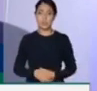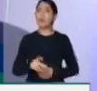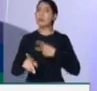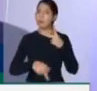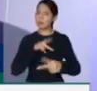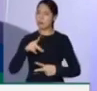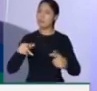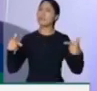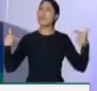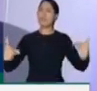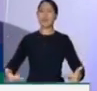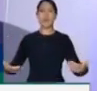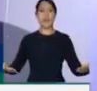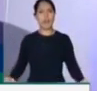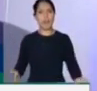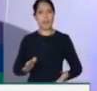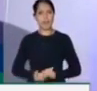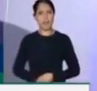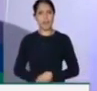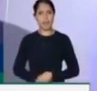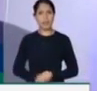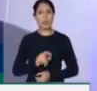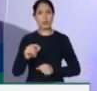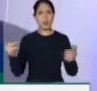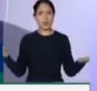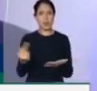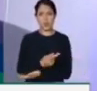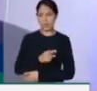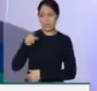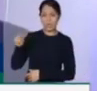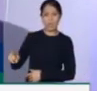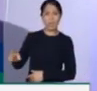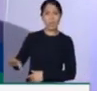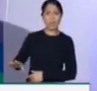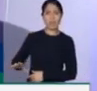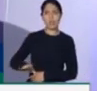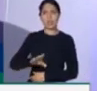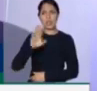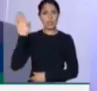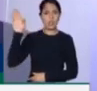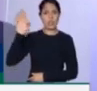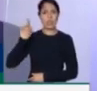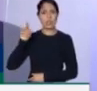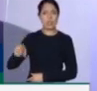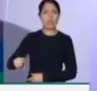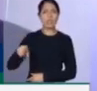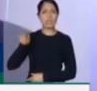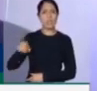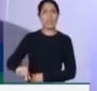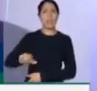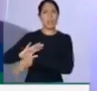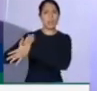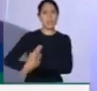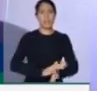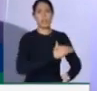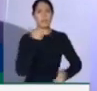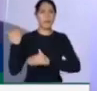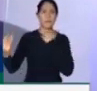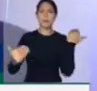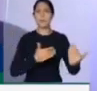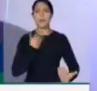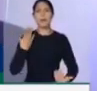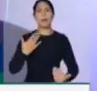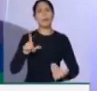colocado em discussão, que esse genocida nos deixe em paz, que a vacina vingue e não a mentira